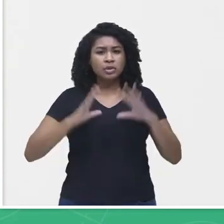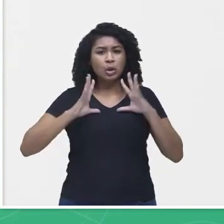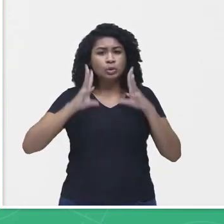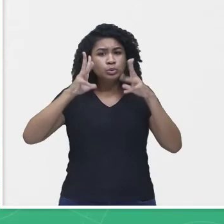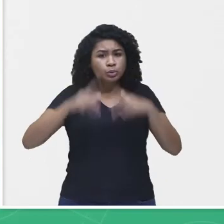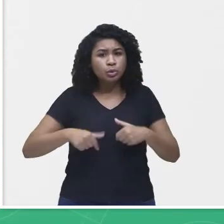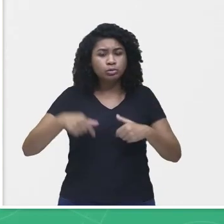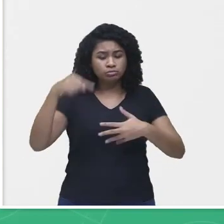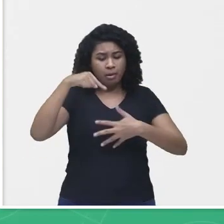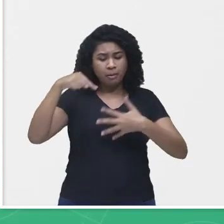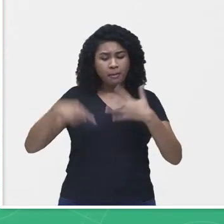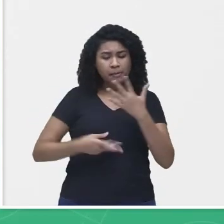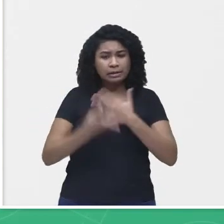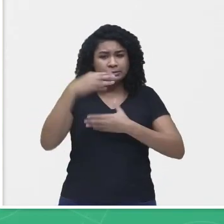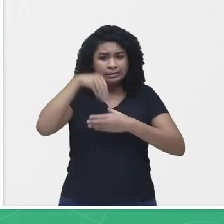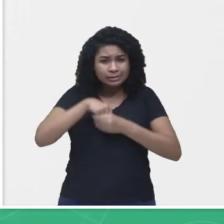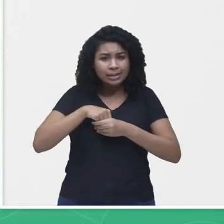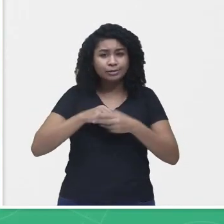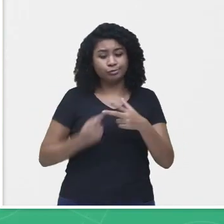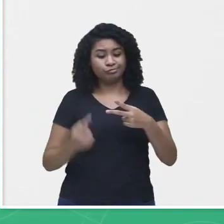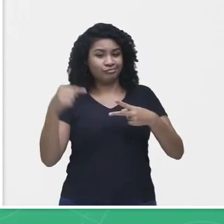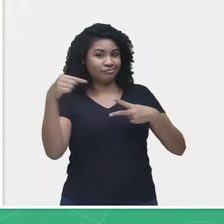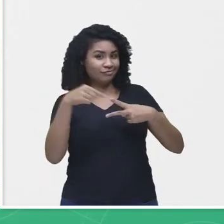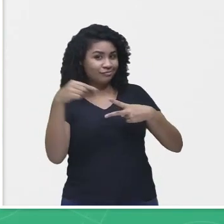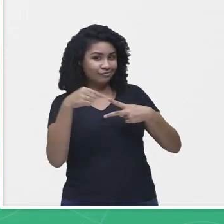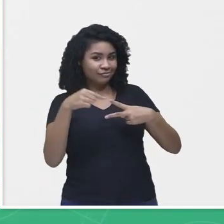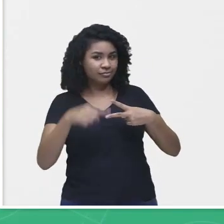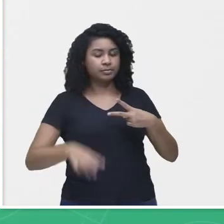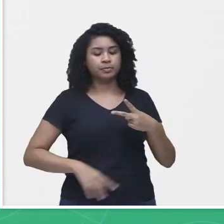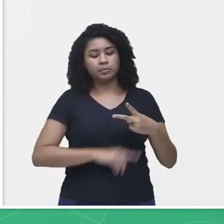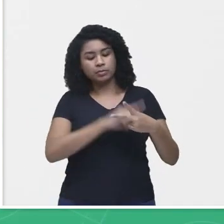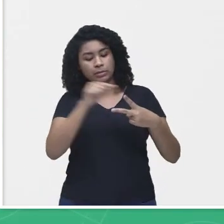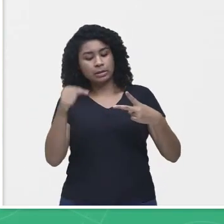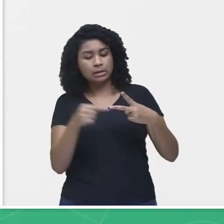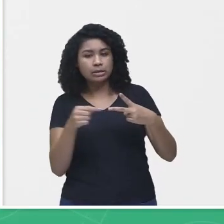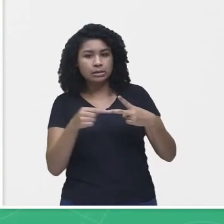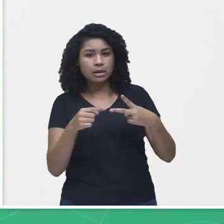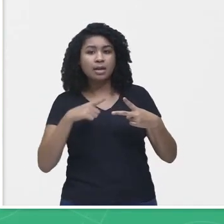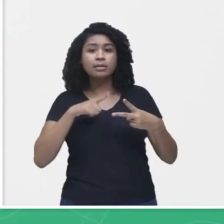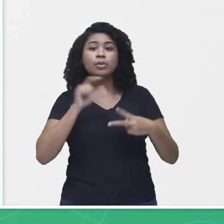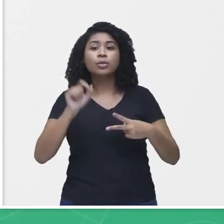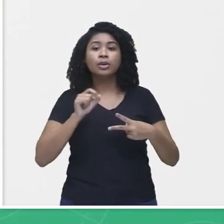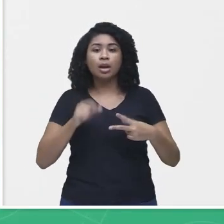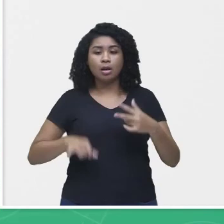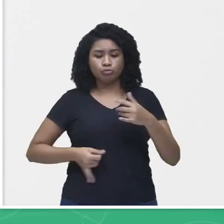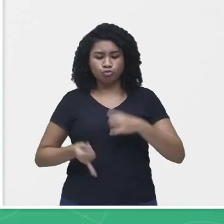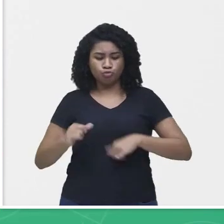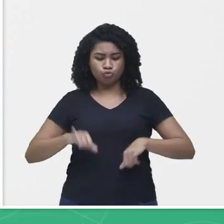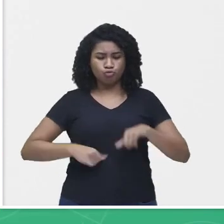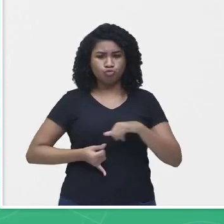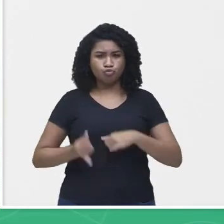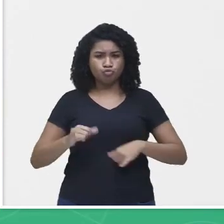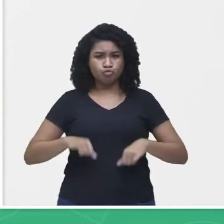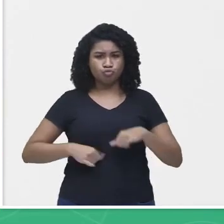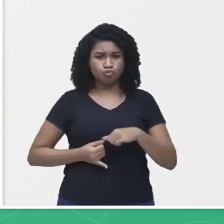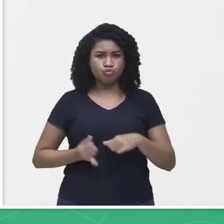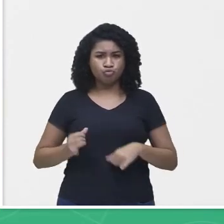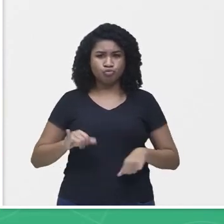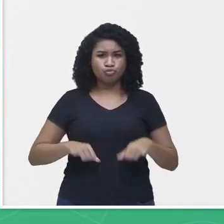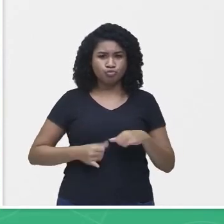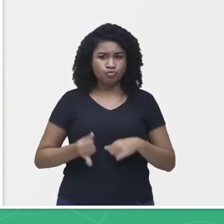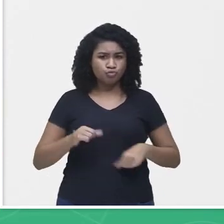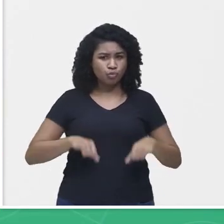de digestão mecânica. Na digestão química, eu tenho a ação das enzimas. Então, quando eu falo em enzimas